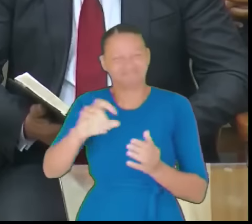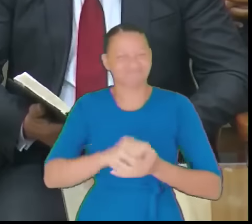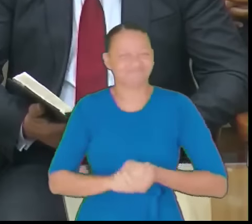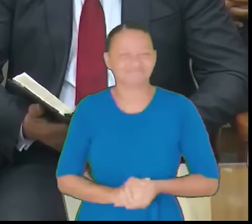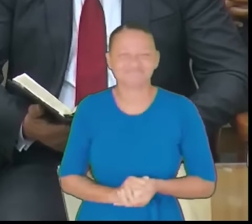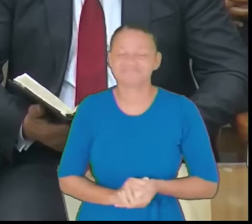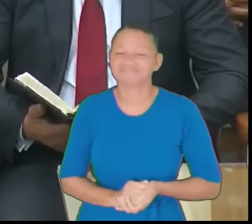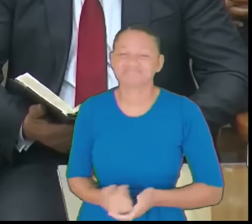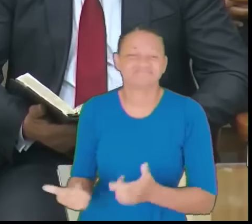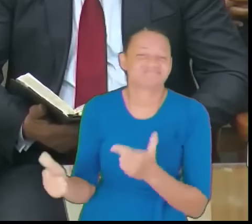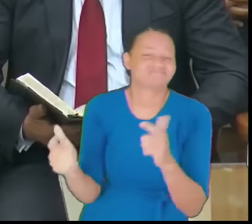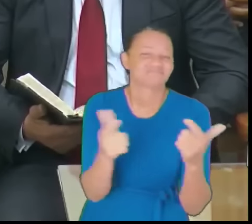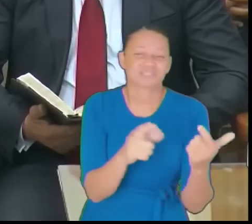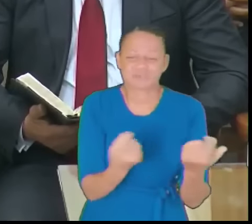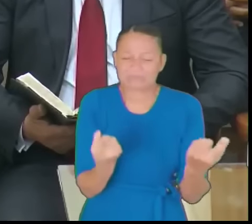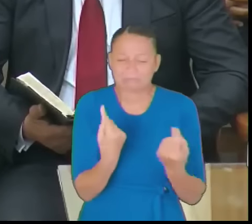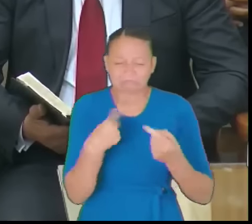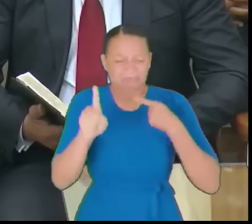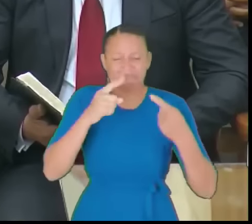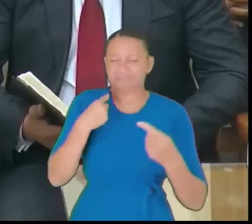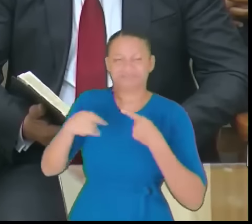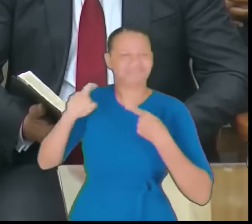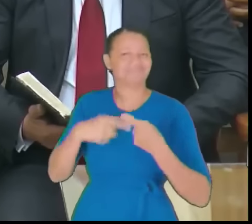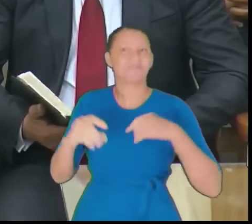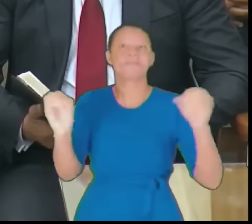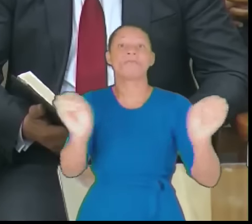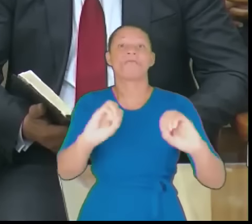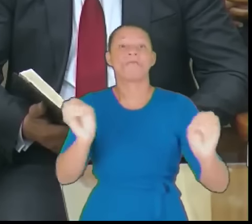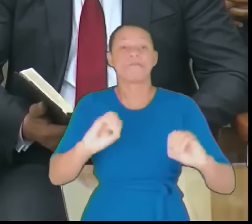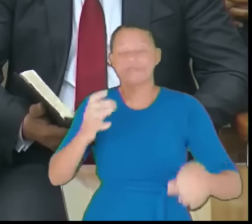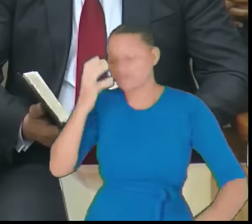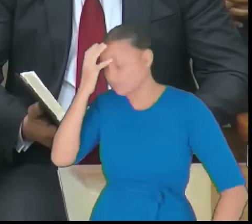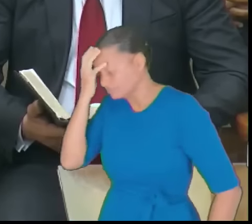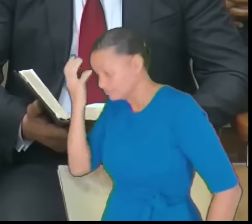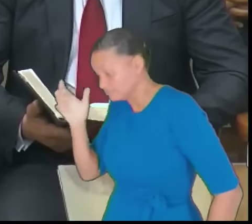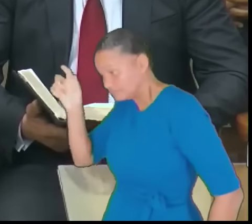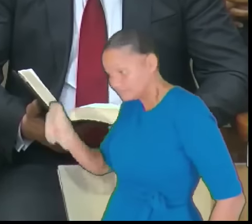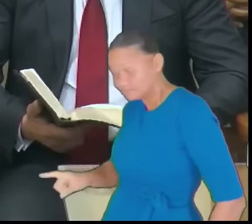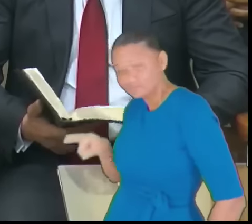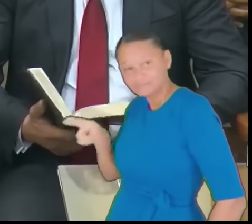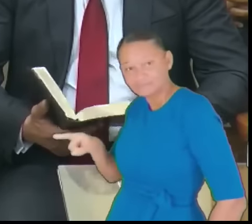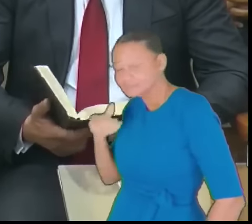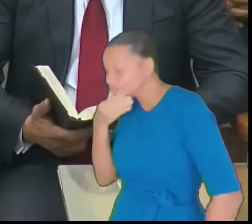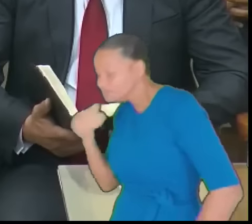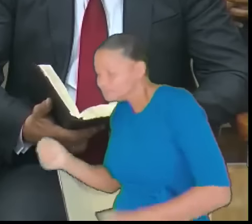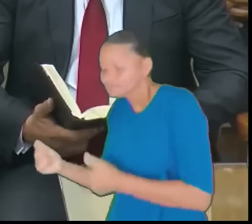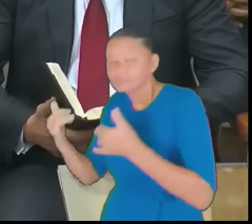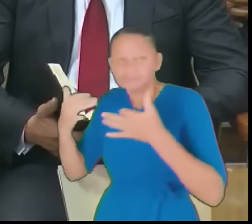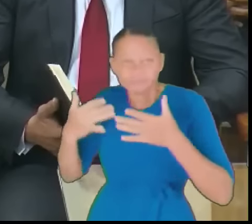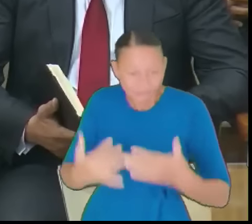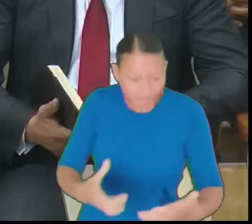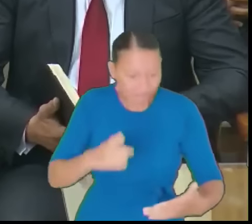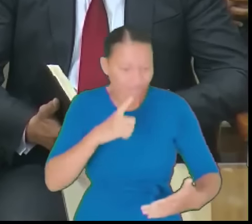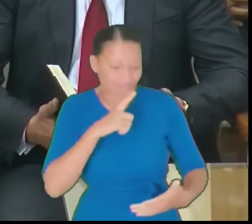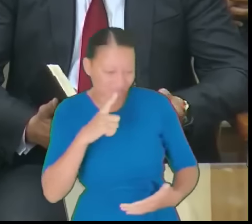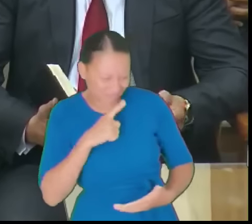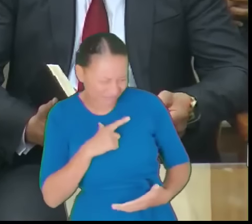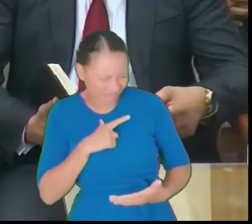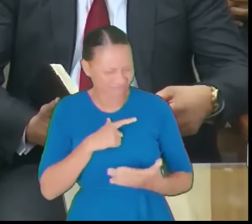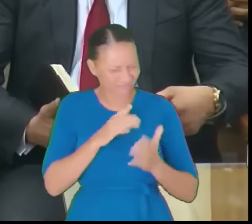há contradição alguma na Bíblia. Santo Agostinho dizia: quando você encontrar na Bíblia alguma